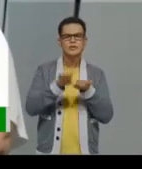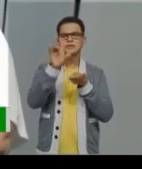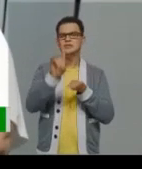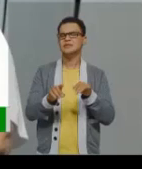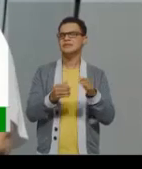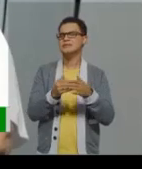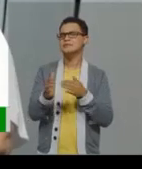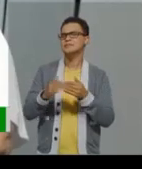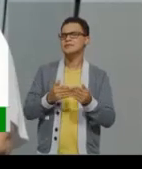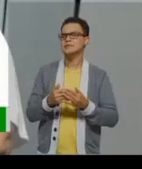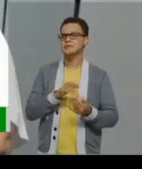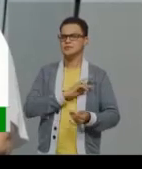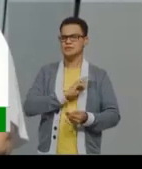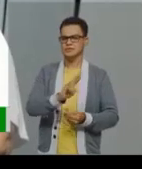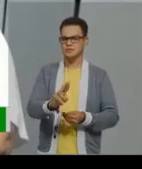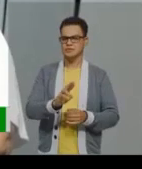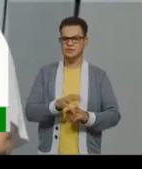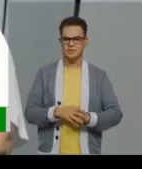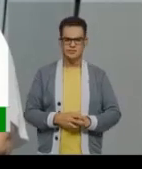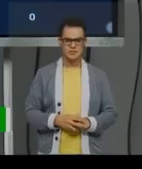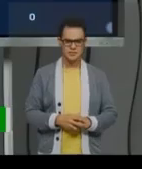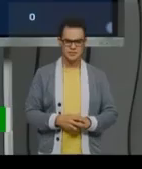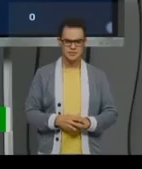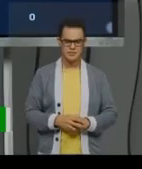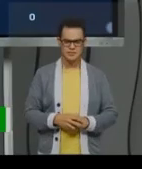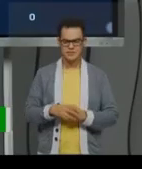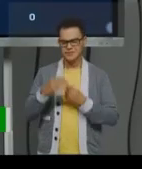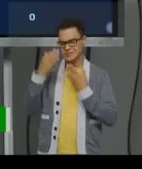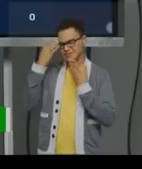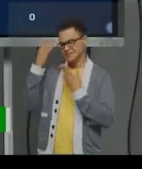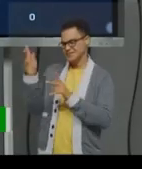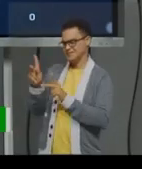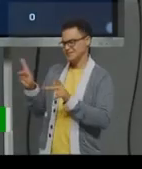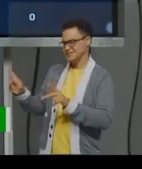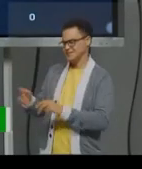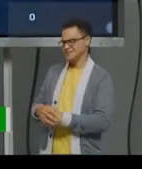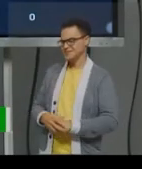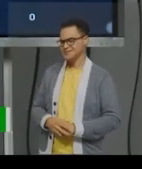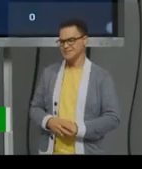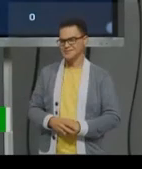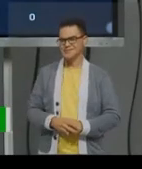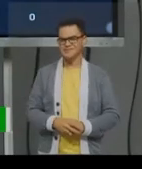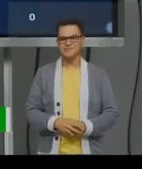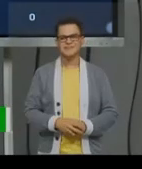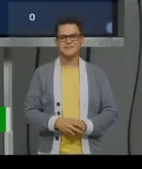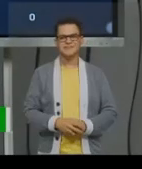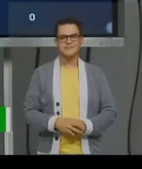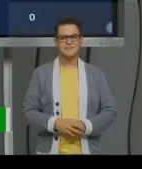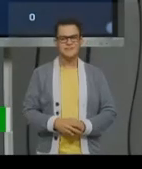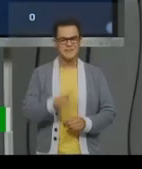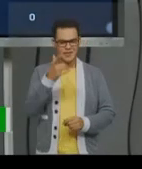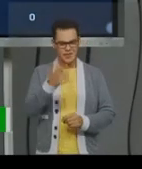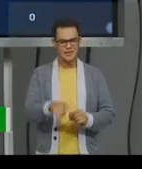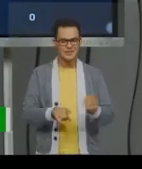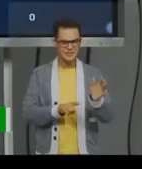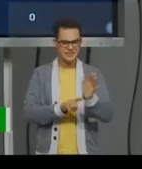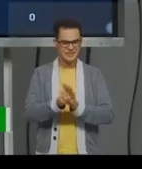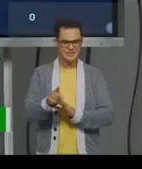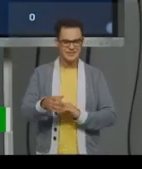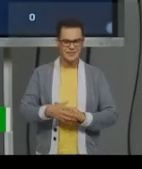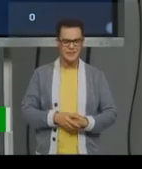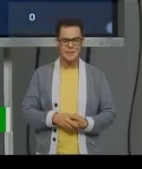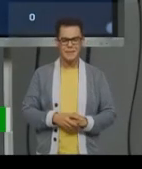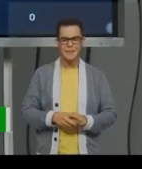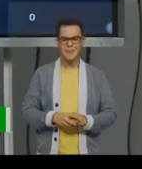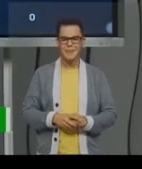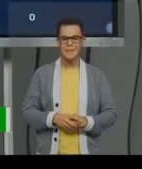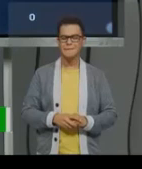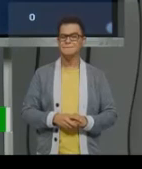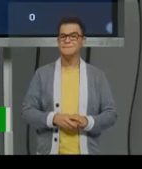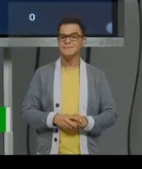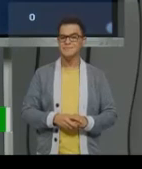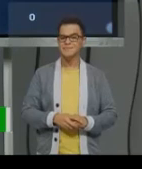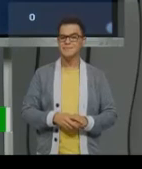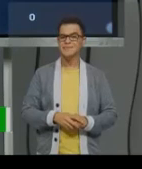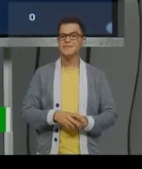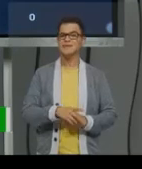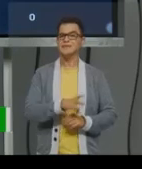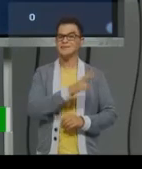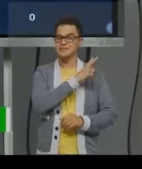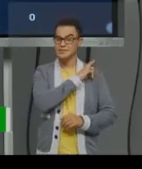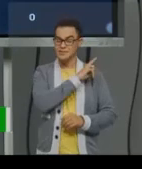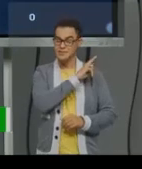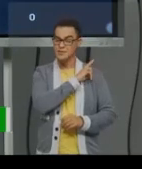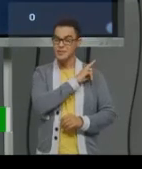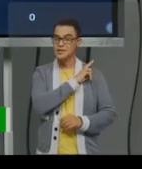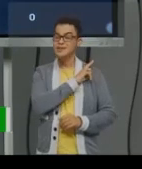confissão religiosa. Obrigada, professora Tassiana. Nossa próxima dúvida é da estudante do 2º ano, a Rosiane